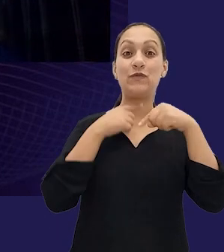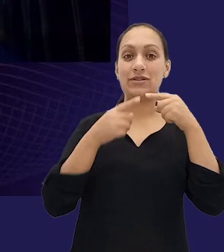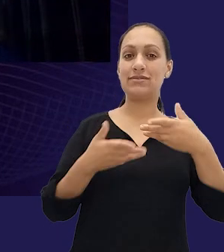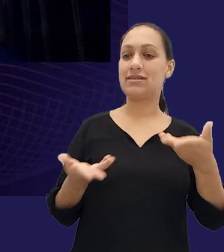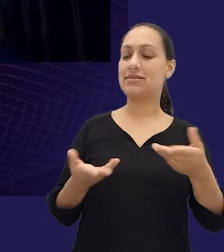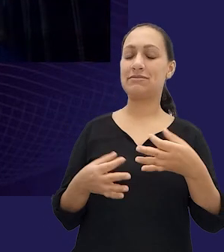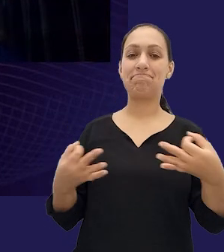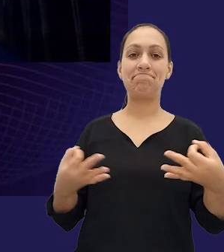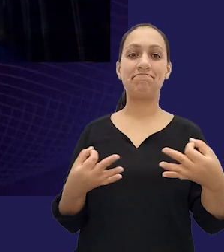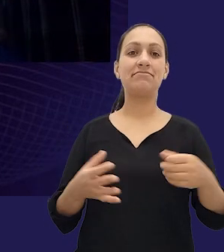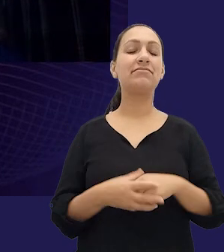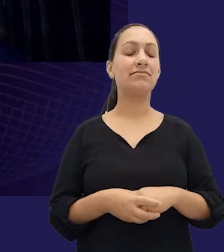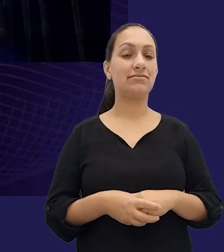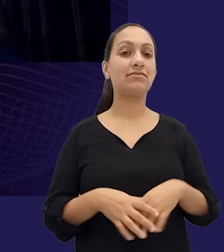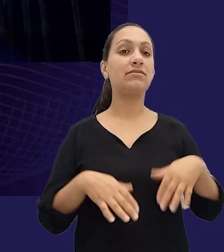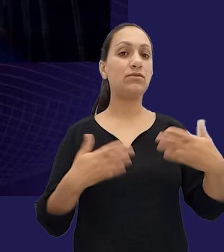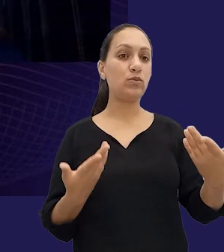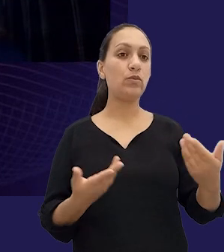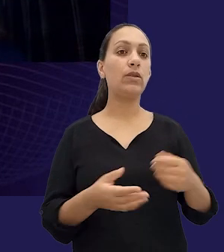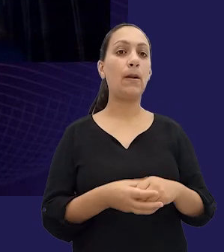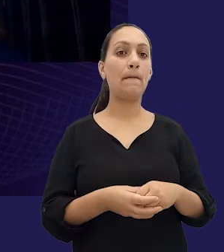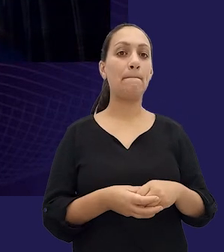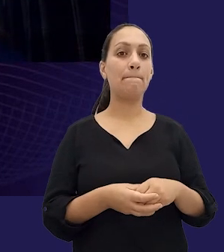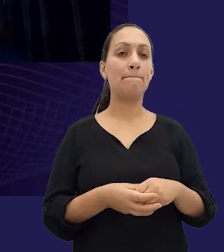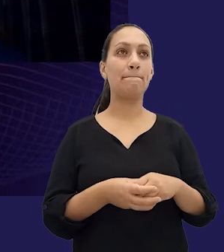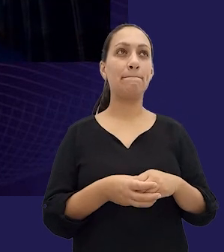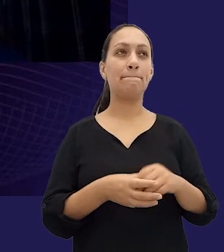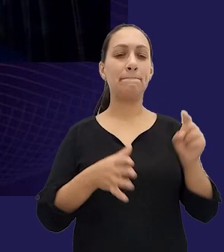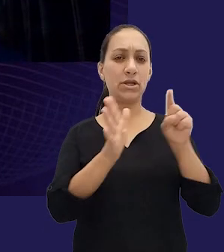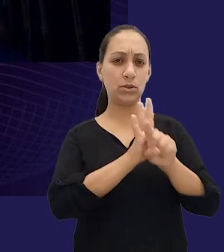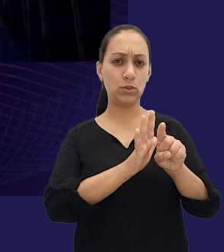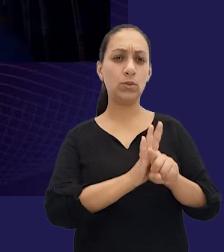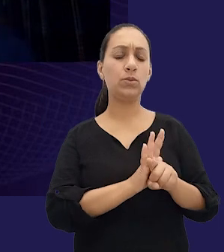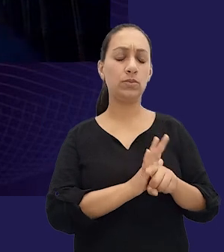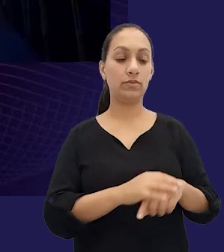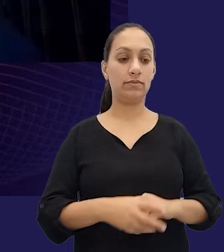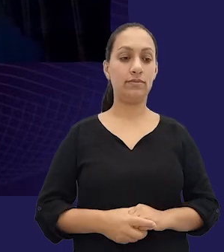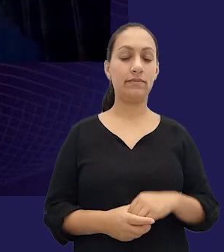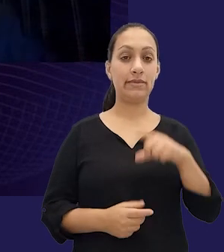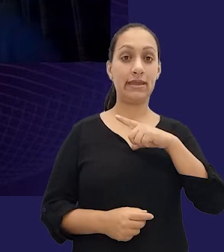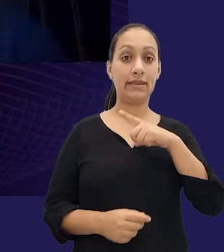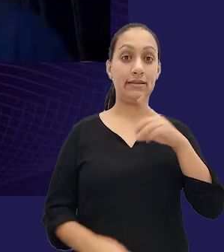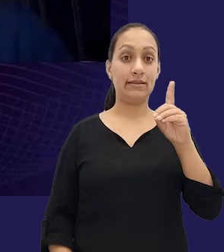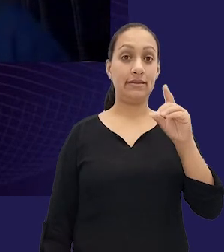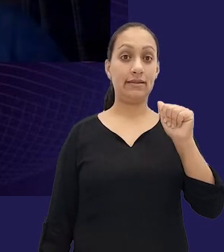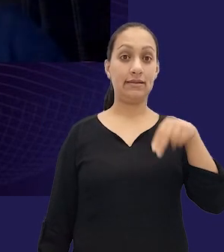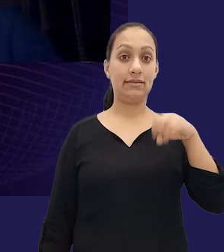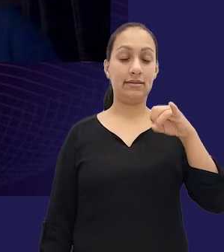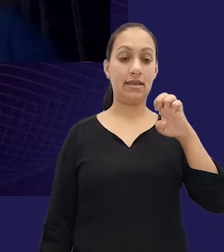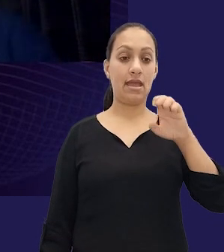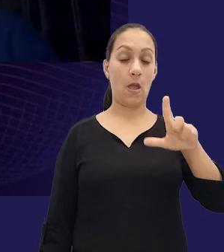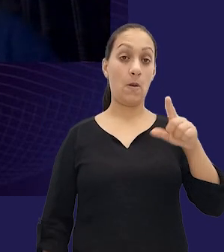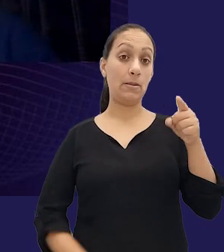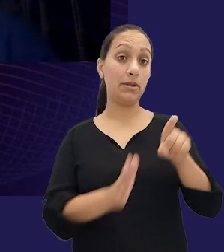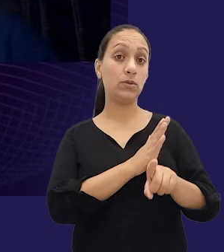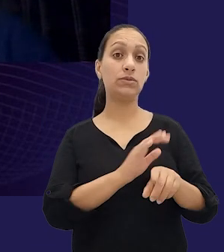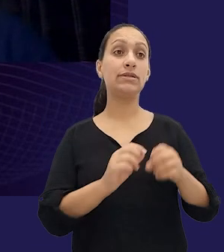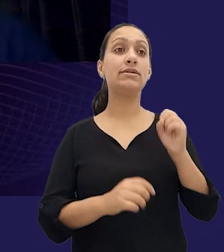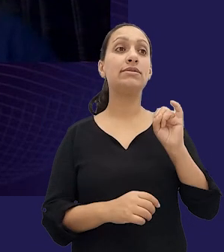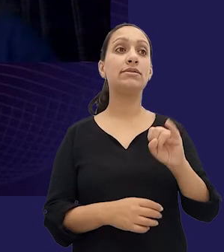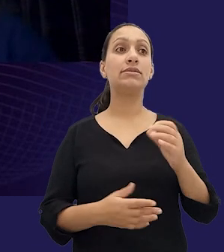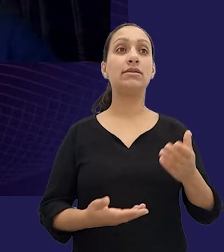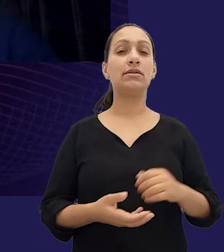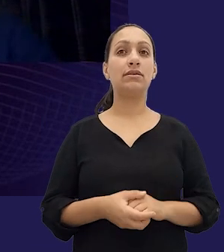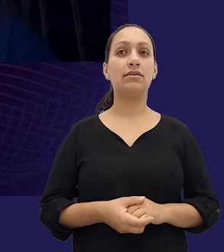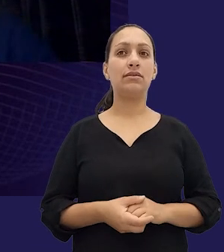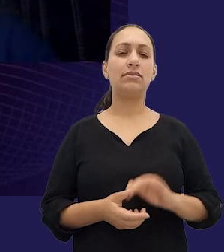espetacular. Indo então para a questão de algumas perguntas, a gente tem, por exemplo, a pergunta do Daniel Tormes, que ele pergunta se, eu